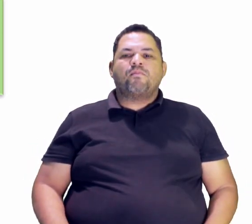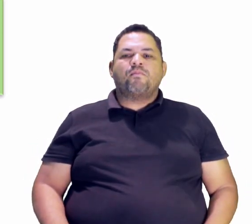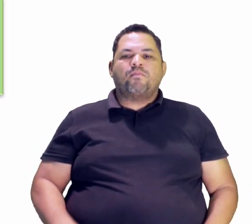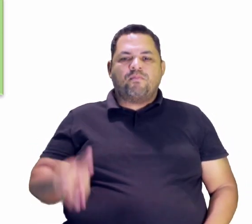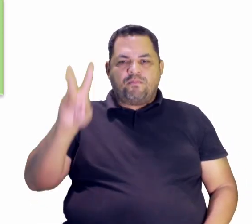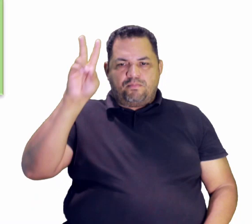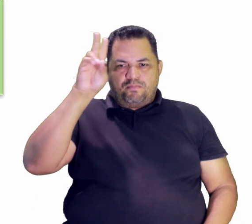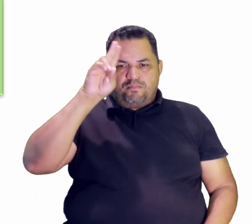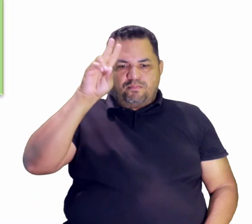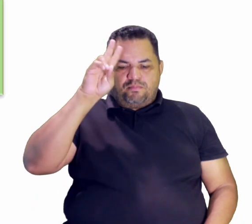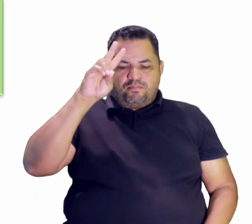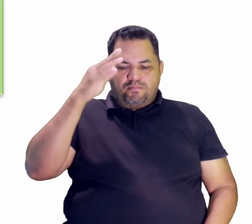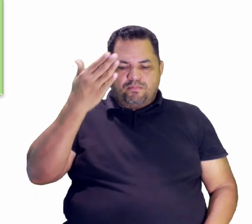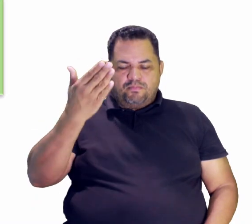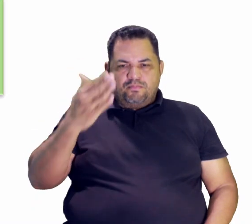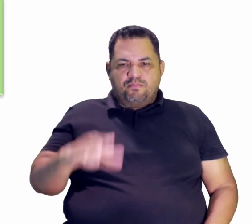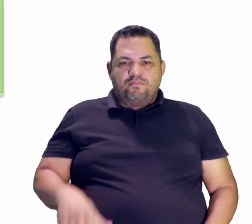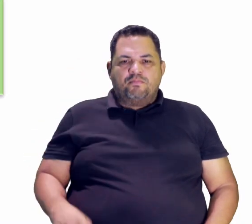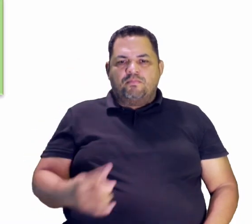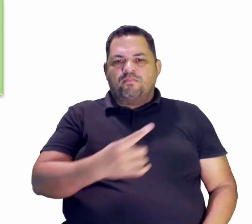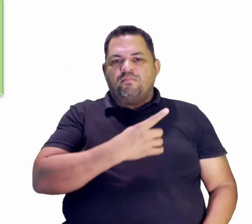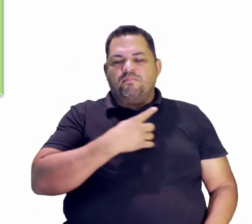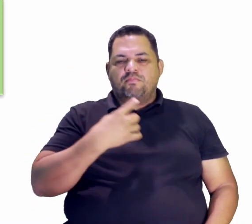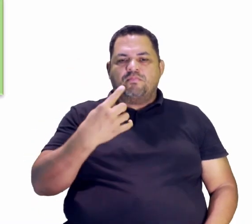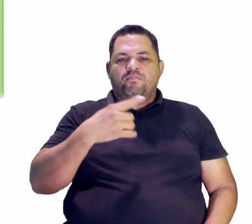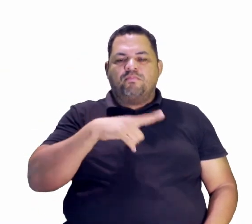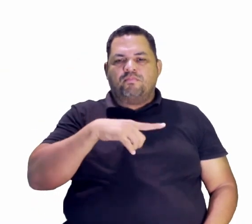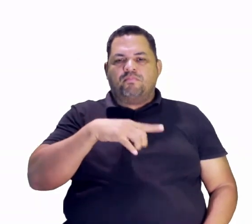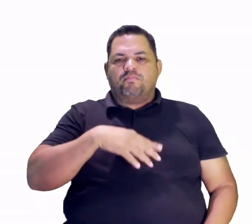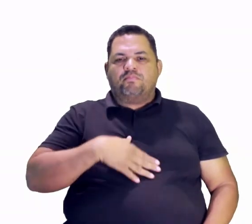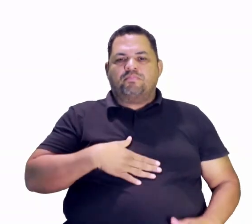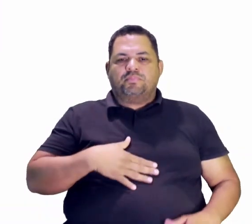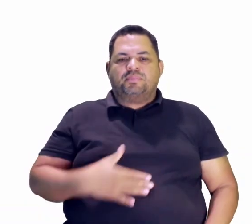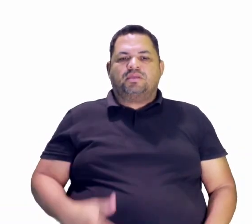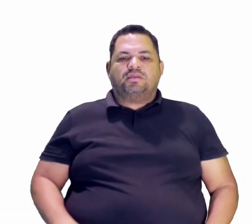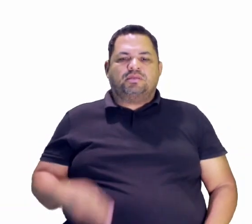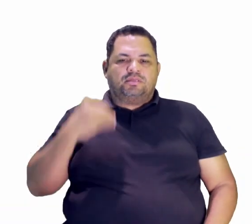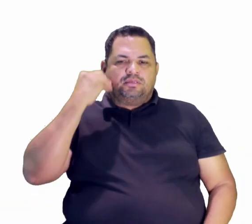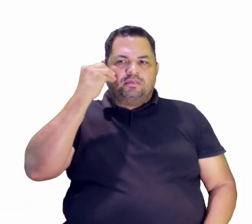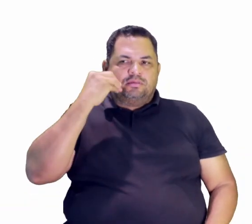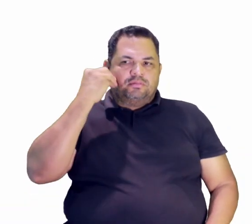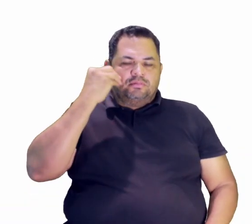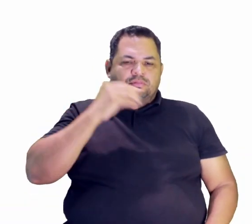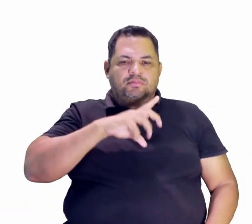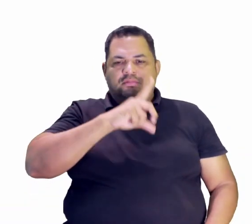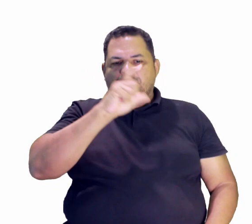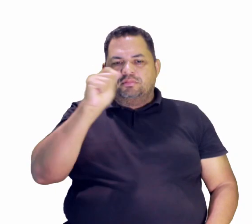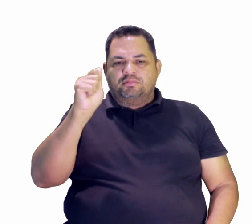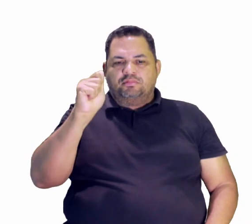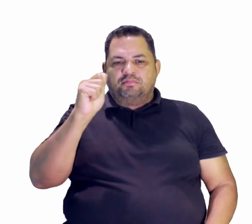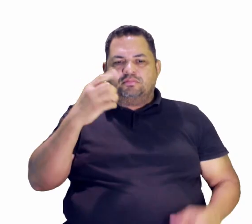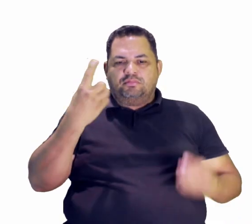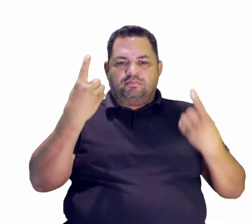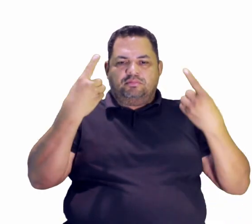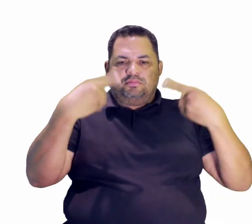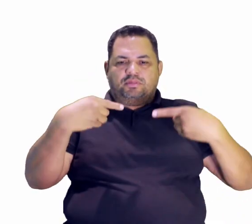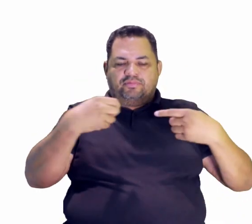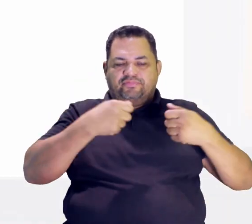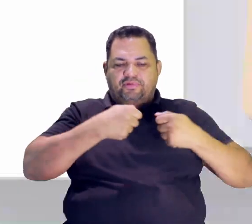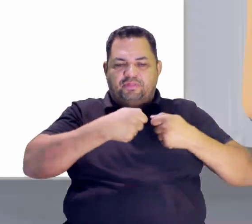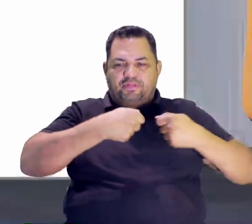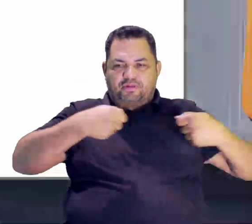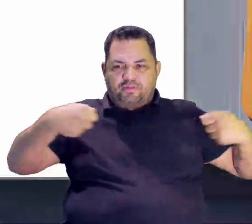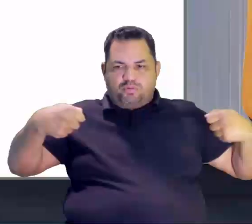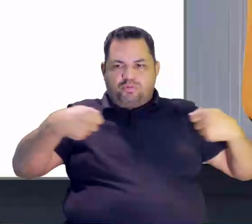lembrando aí que nós temos um experimento do dia, olha aí, é o desafio da corda. Para você ter uma ideia